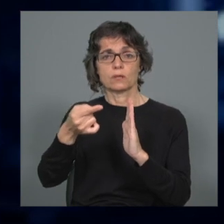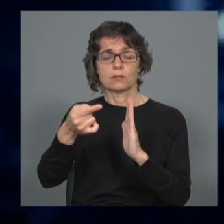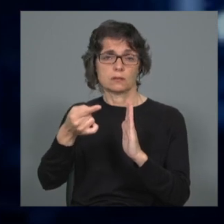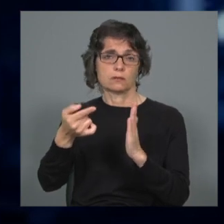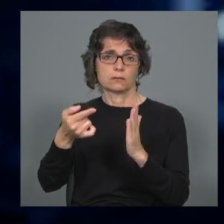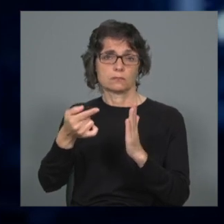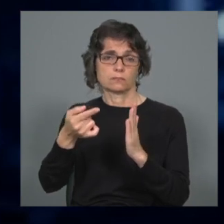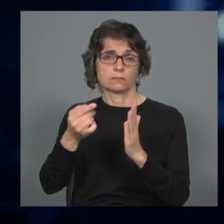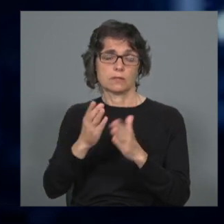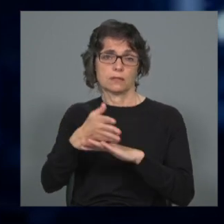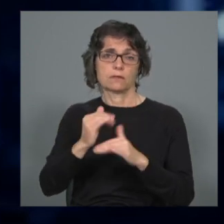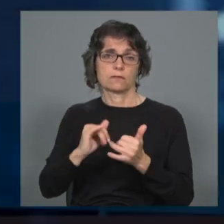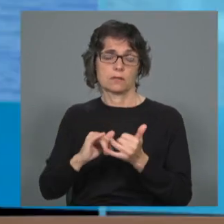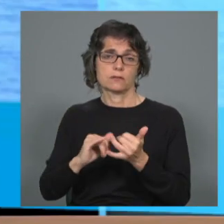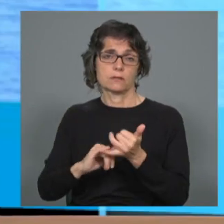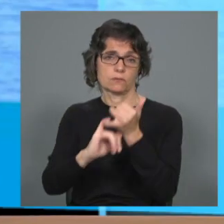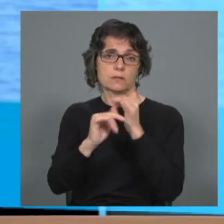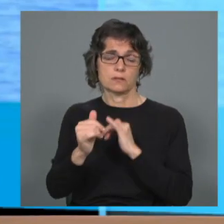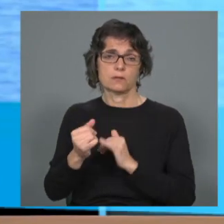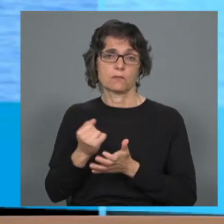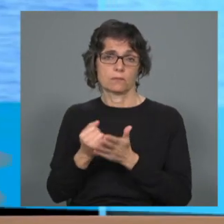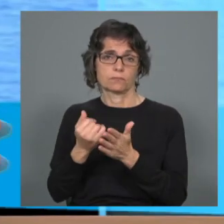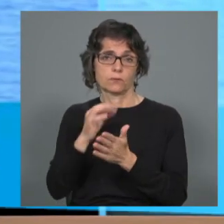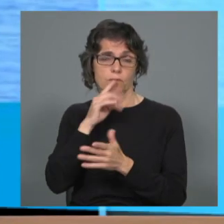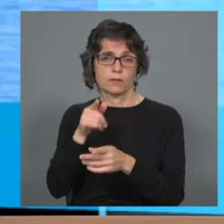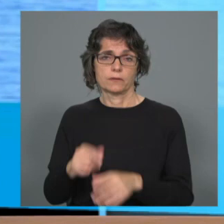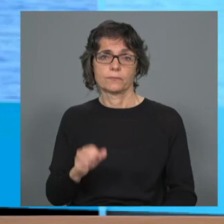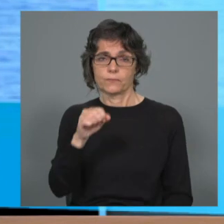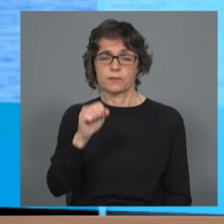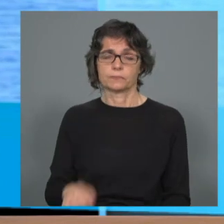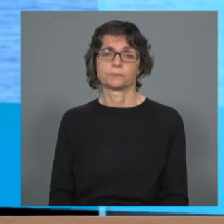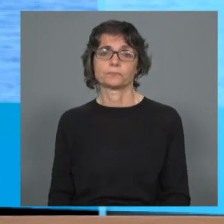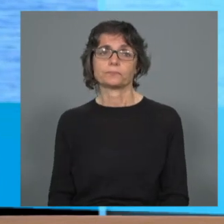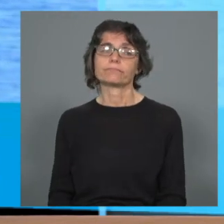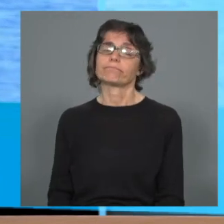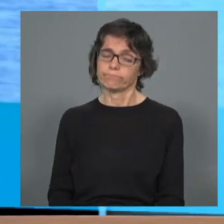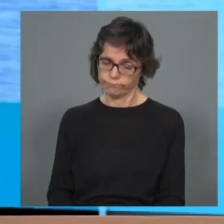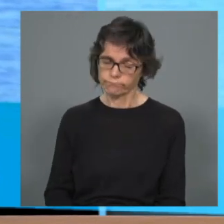também da ajuda de mãe? Sim, ou seja, a ajuda de mãe começou com a